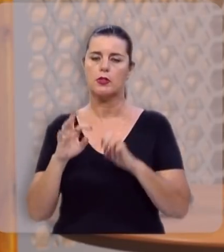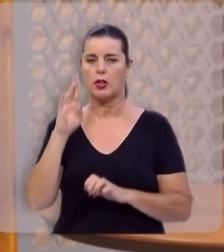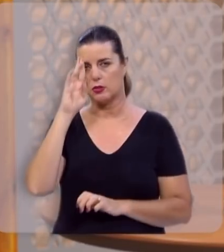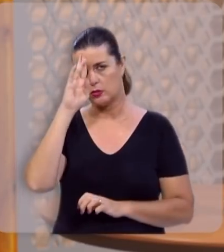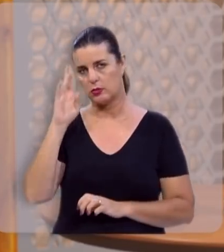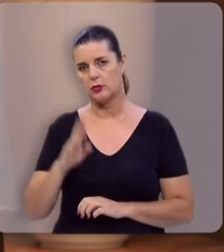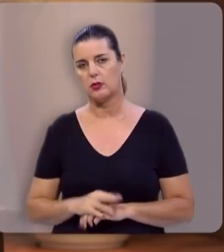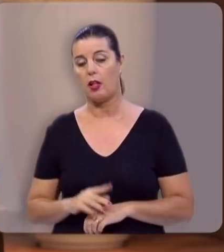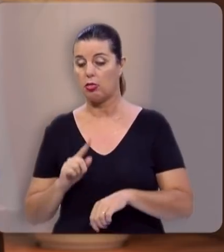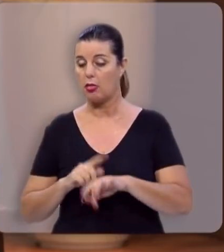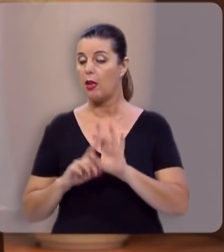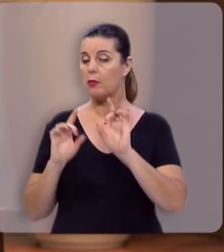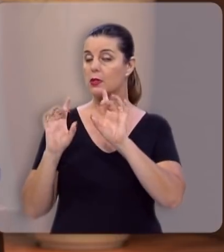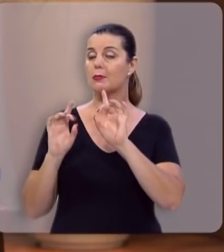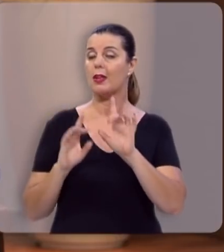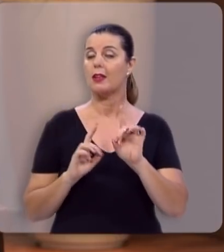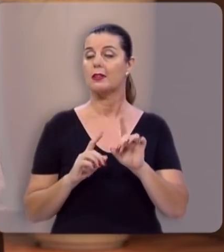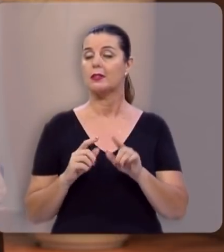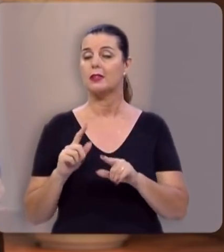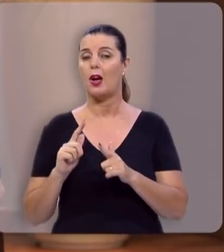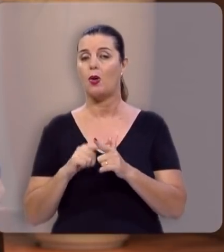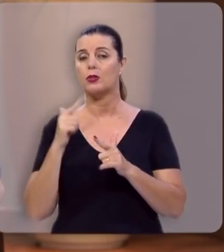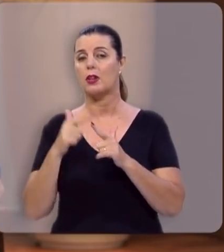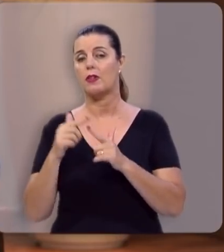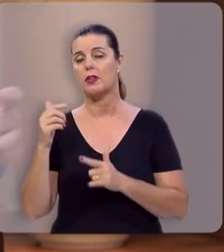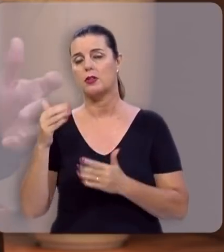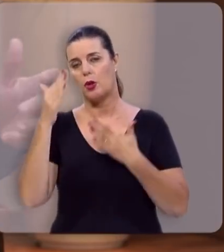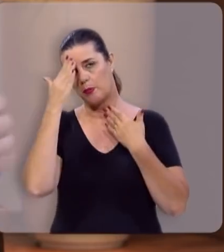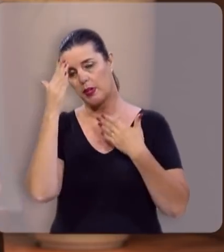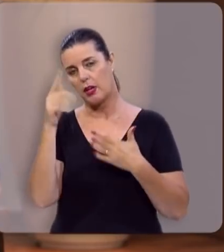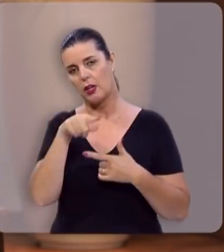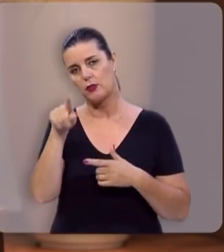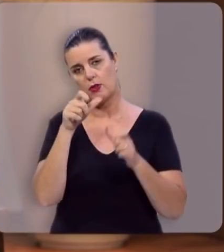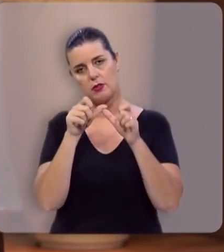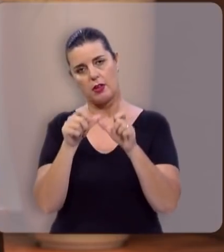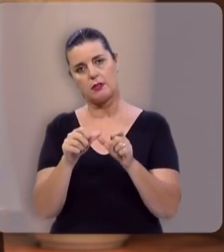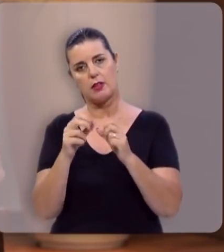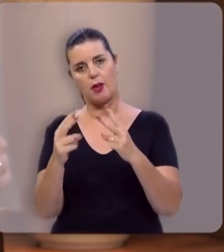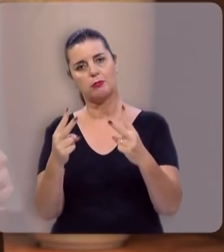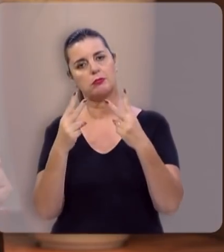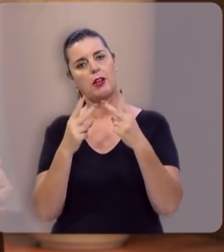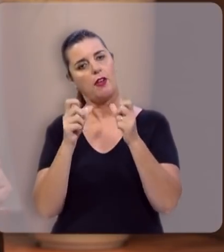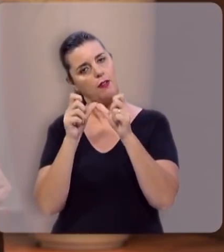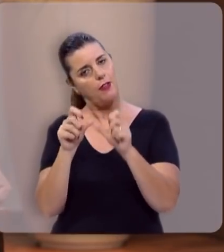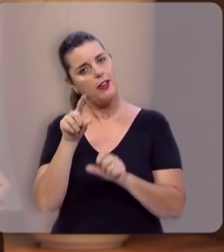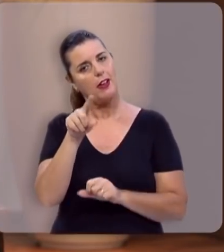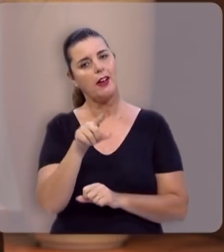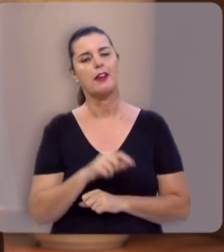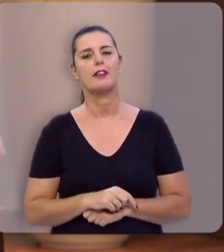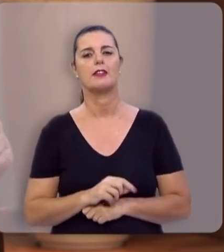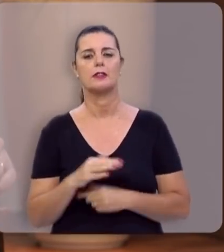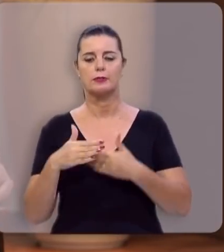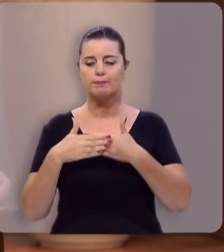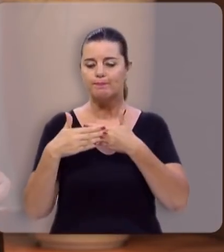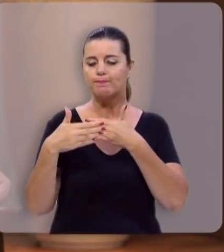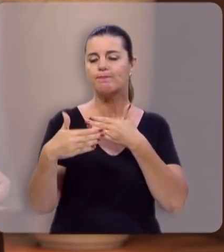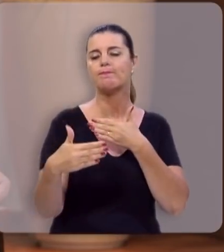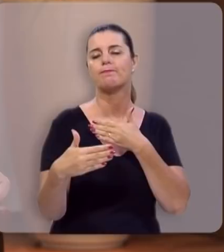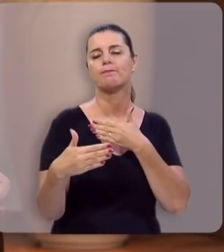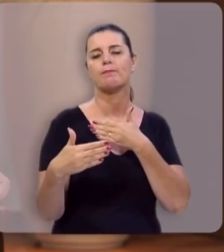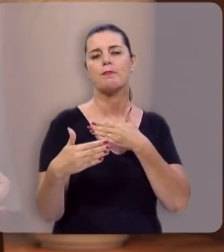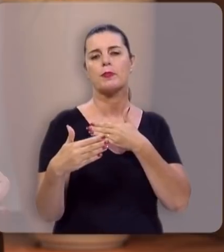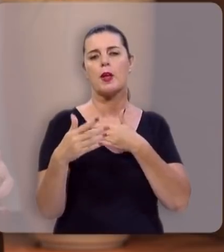com o Evangelho do Senhor. Amém. Que tempo especial, pastor Rossi, mais uma vez obrigado. E você que está nos acompanhando, não sai daí